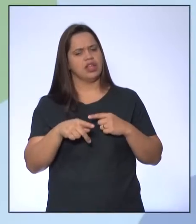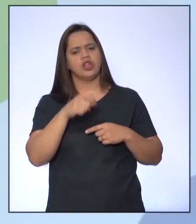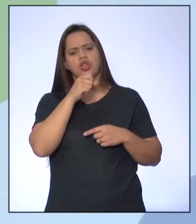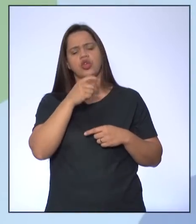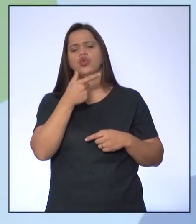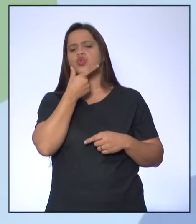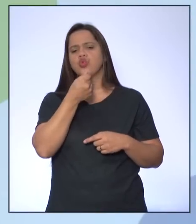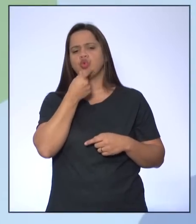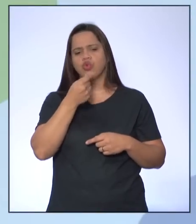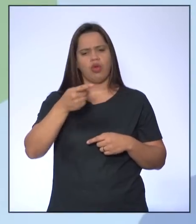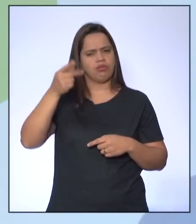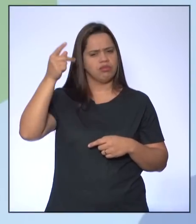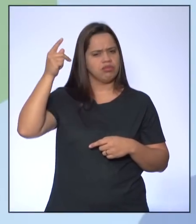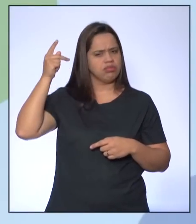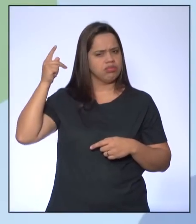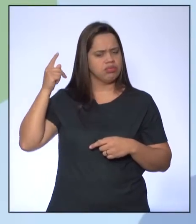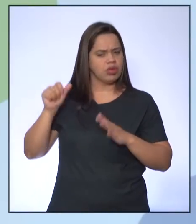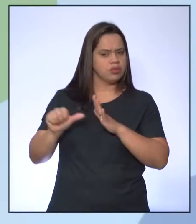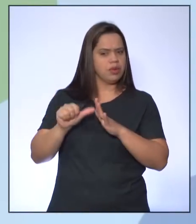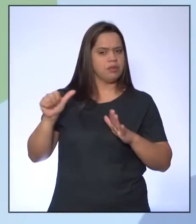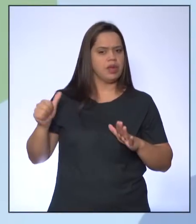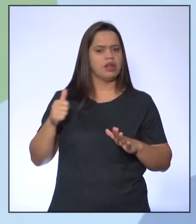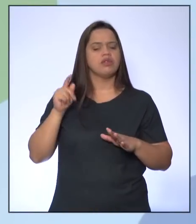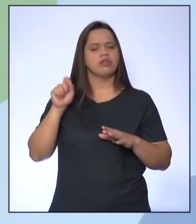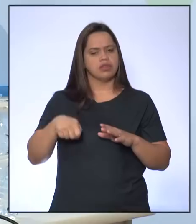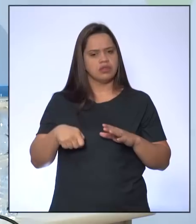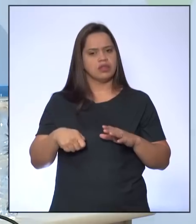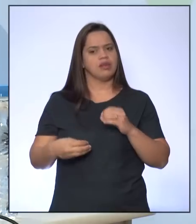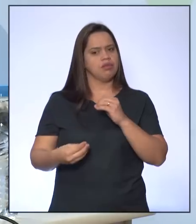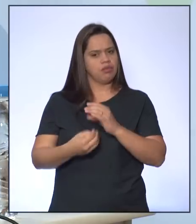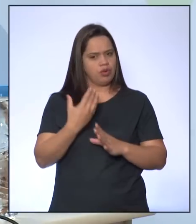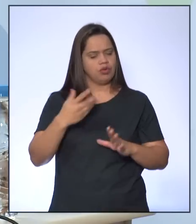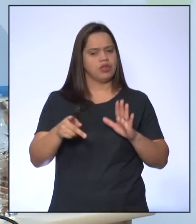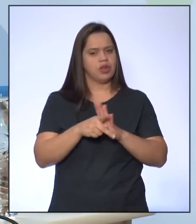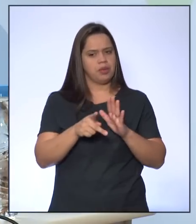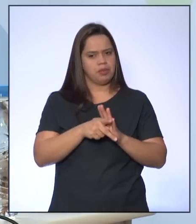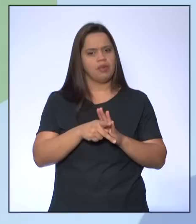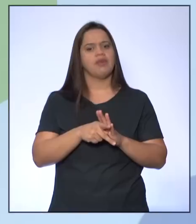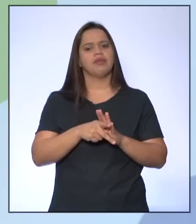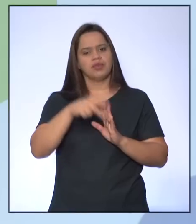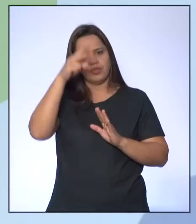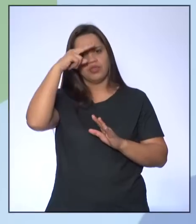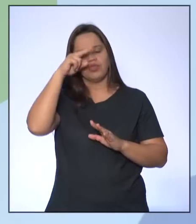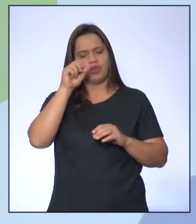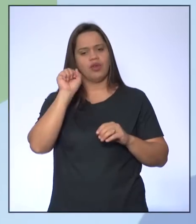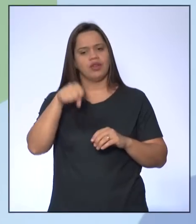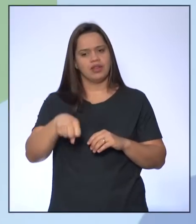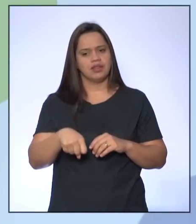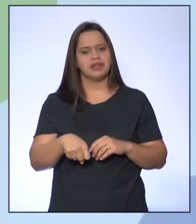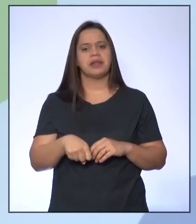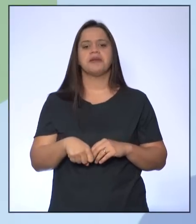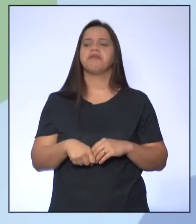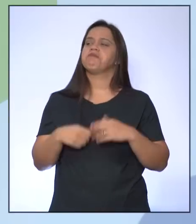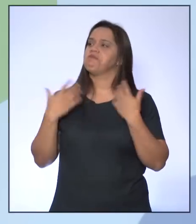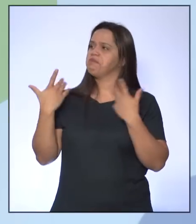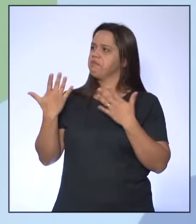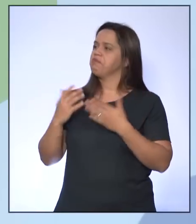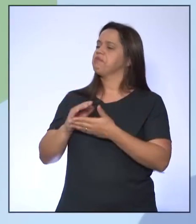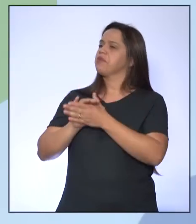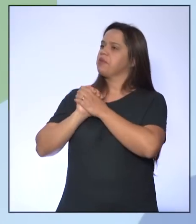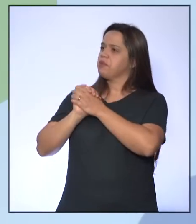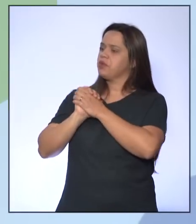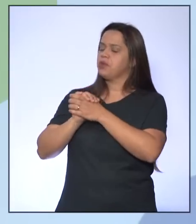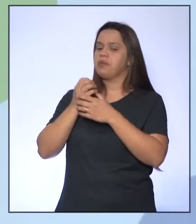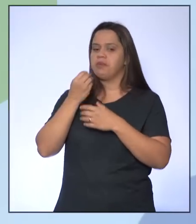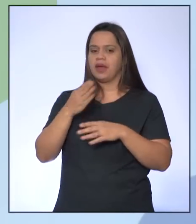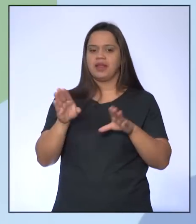cavernas produziram fontes históricas. É isso mesmo? Muito bem. Para todos os alunos, né, para a